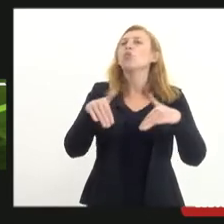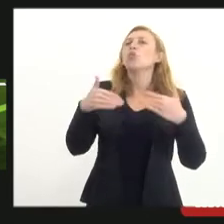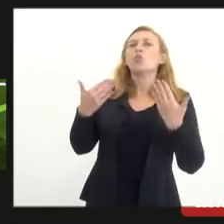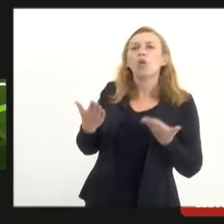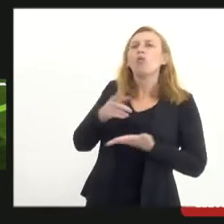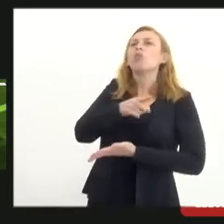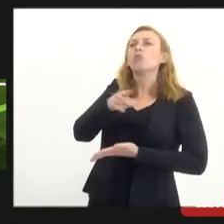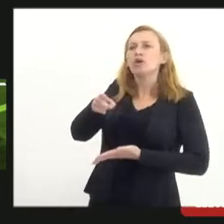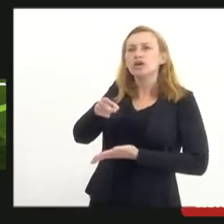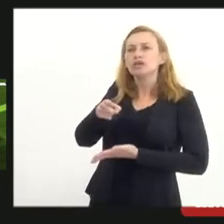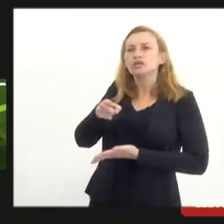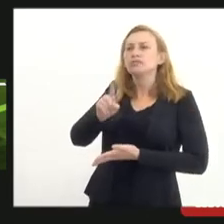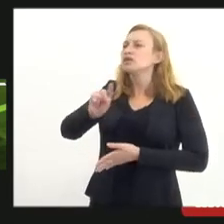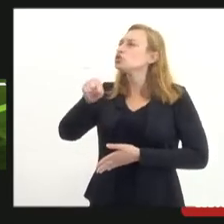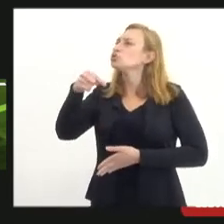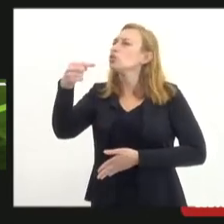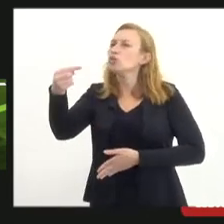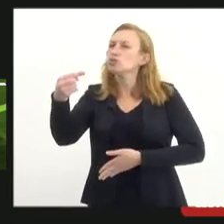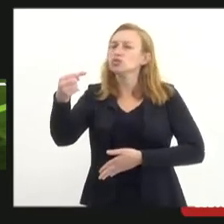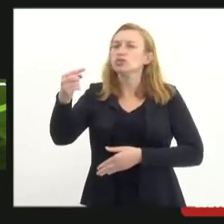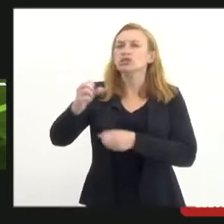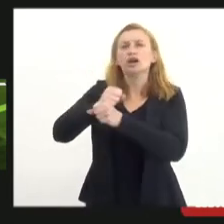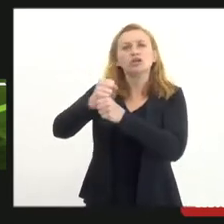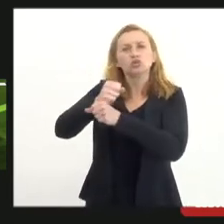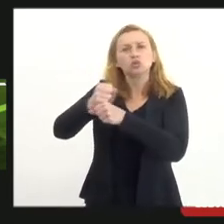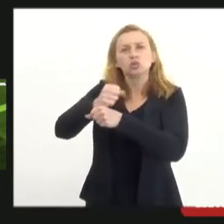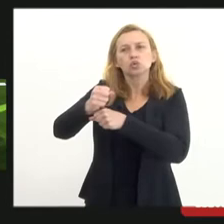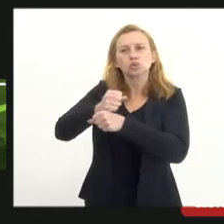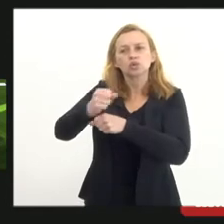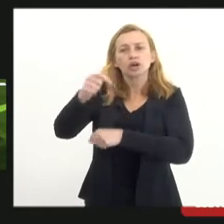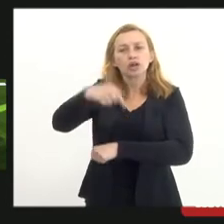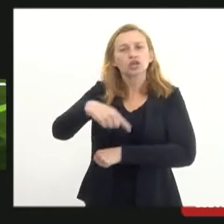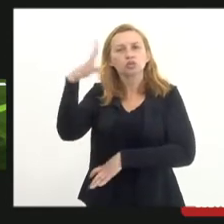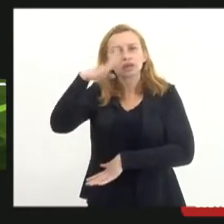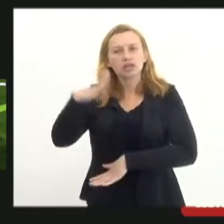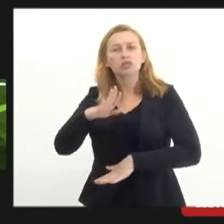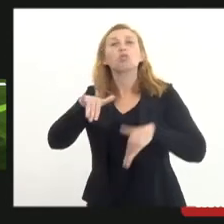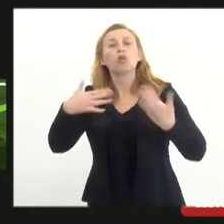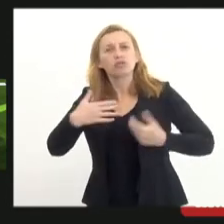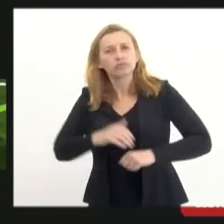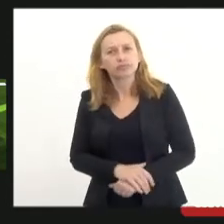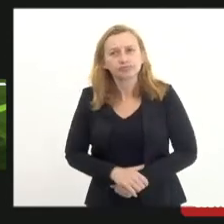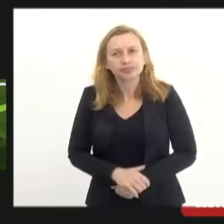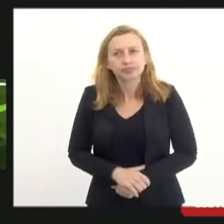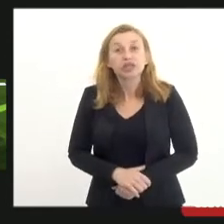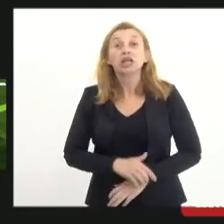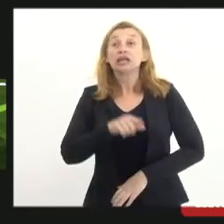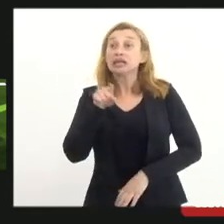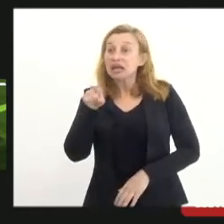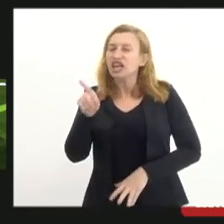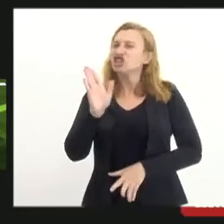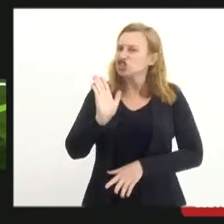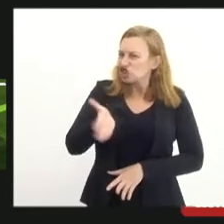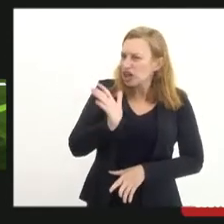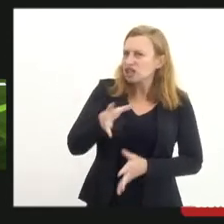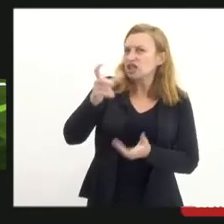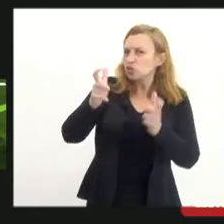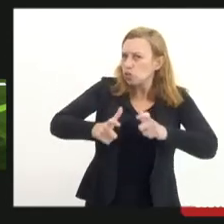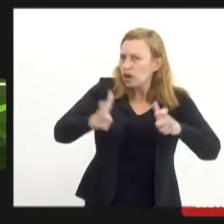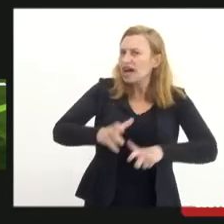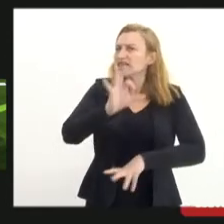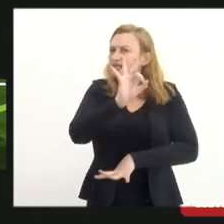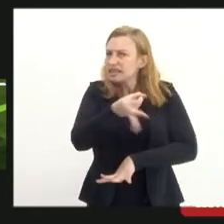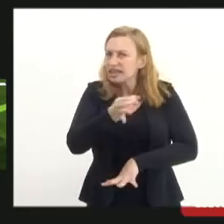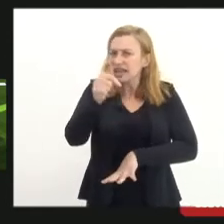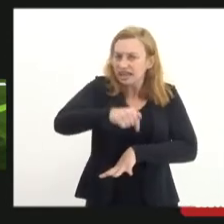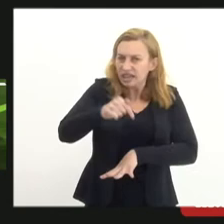eles para os próximos anos, né, aqui no Brasil? Né, e eles estão localizados aqui, porque a